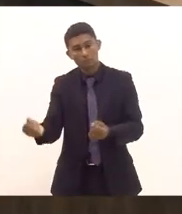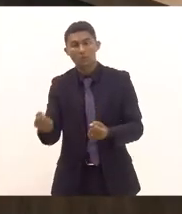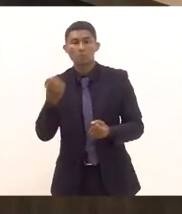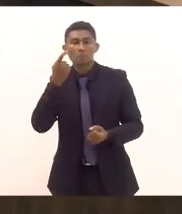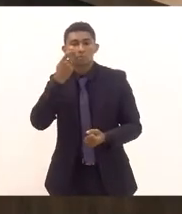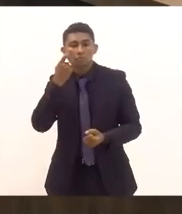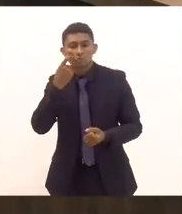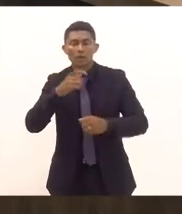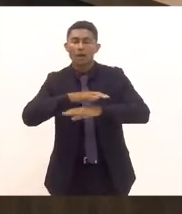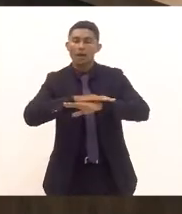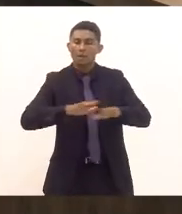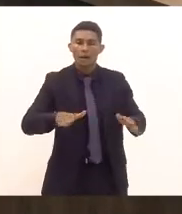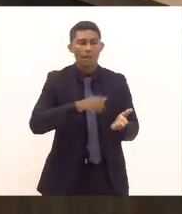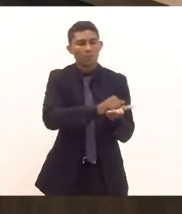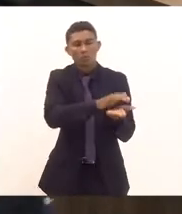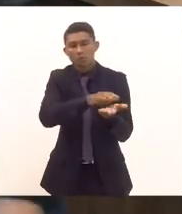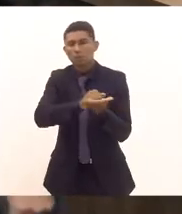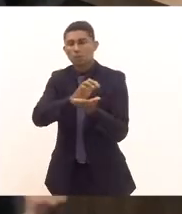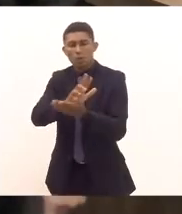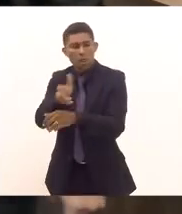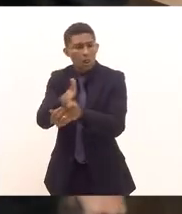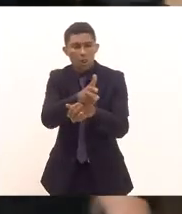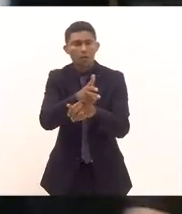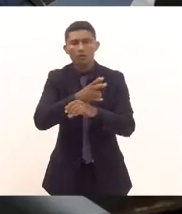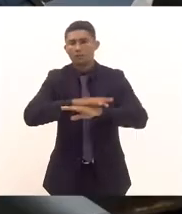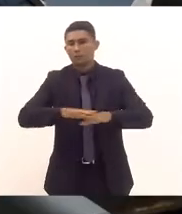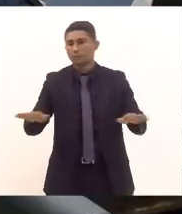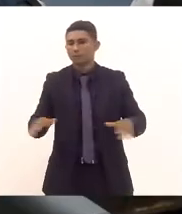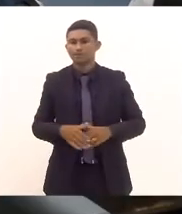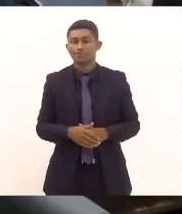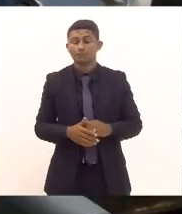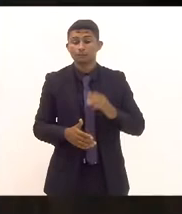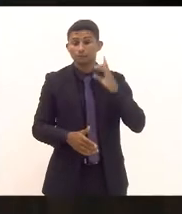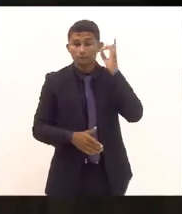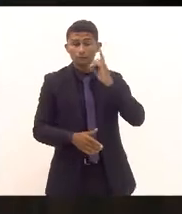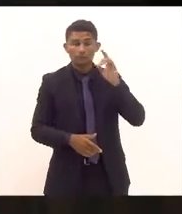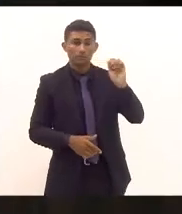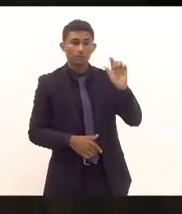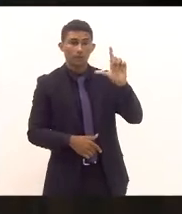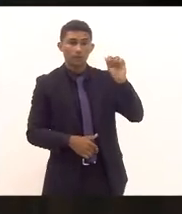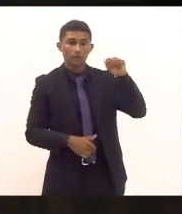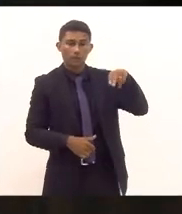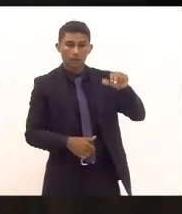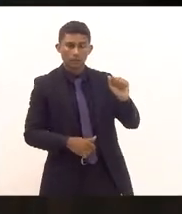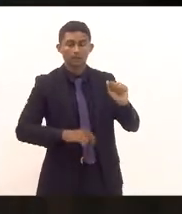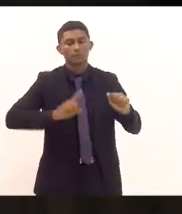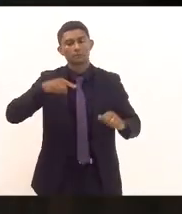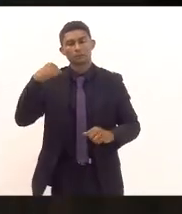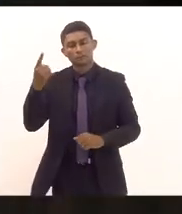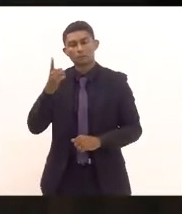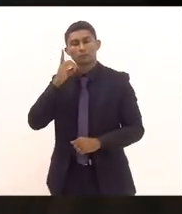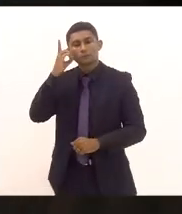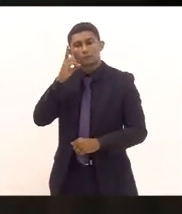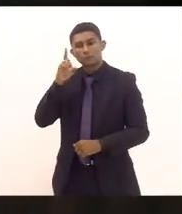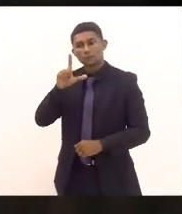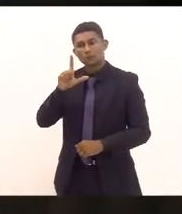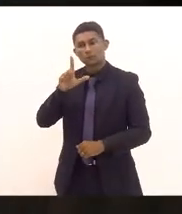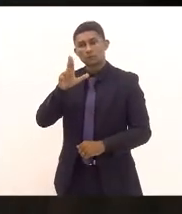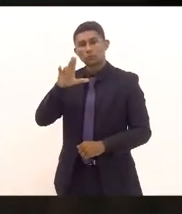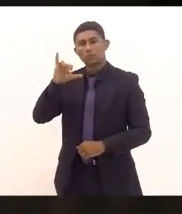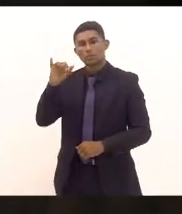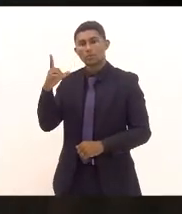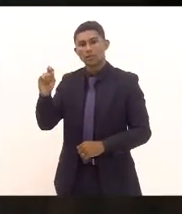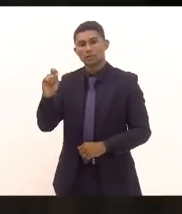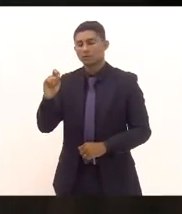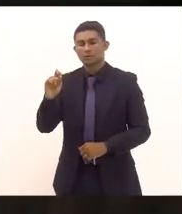todas com essa indústria da multa o deputado Alana em seguida a deputada e a Lucinha já falou